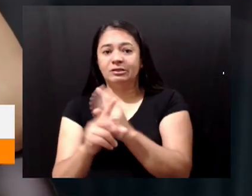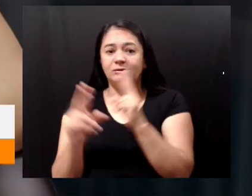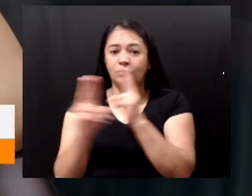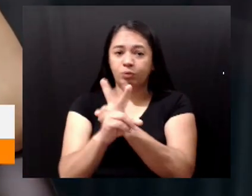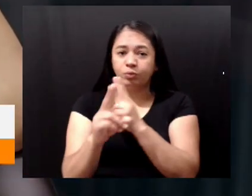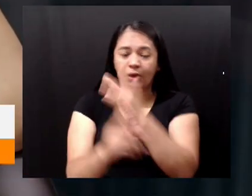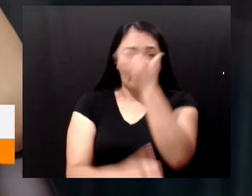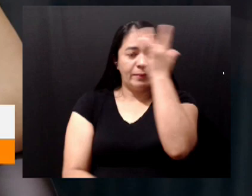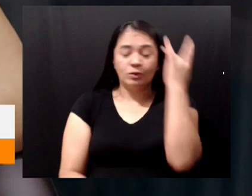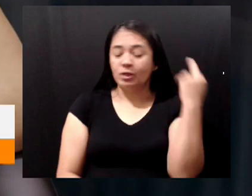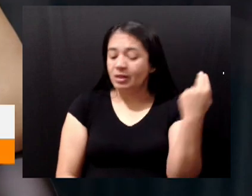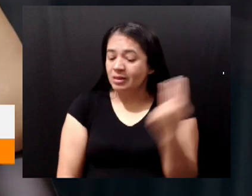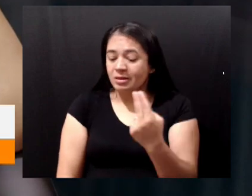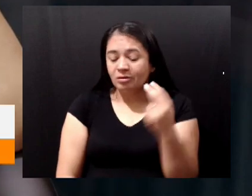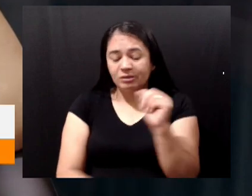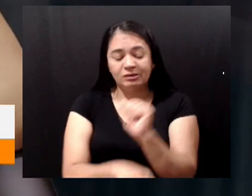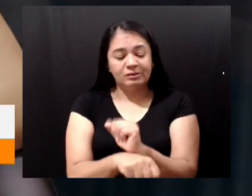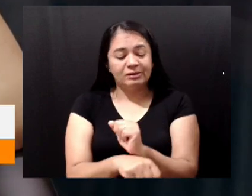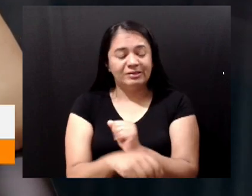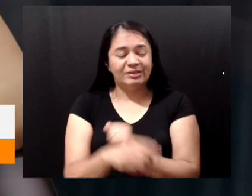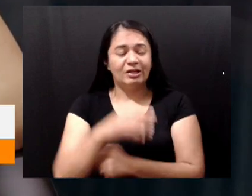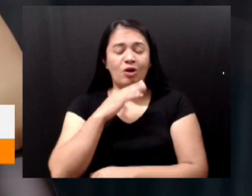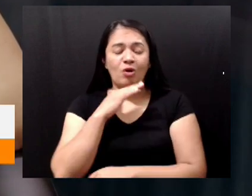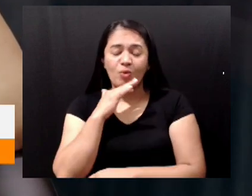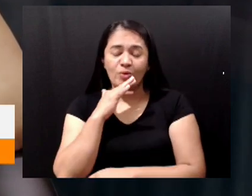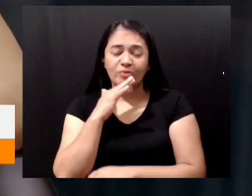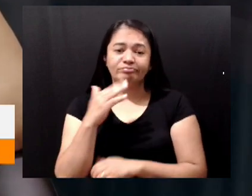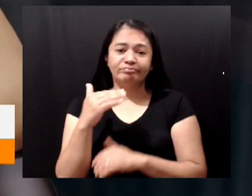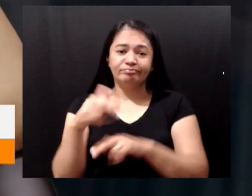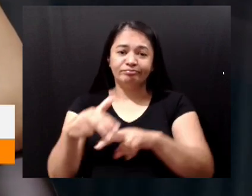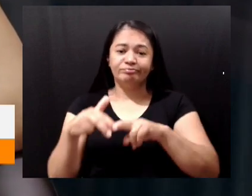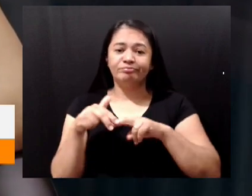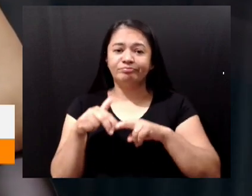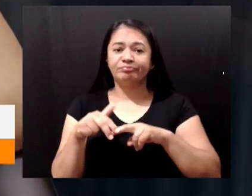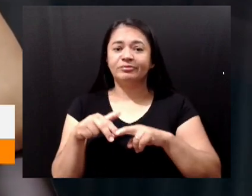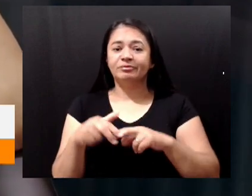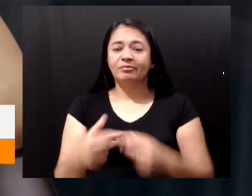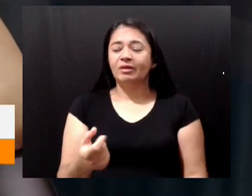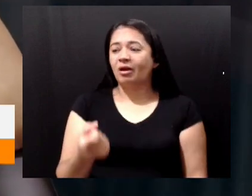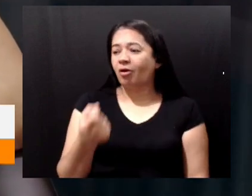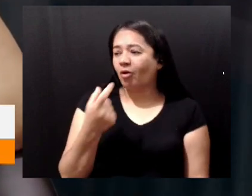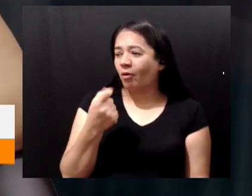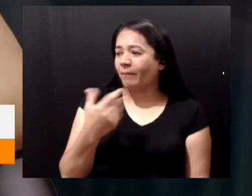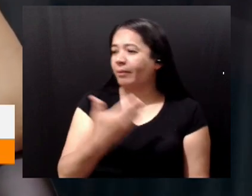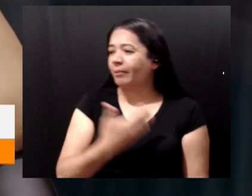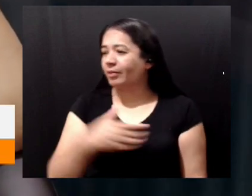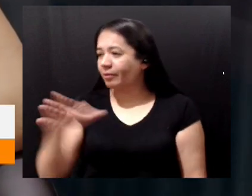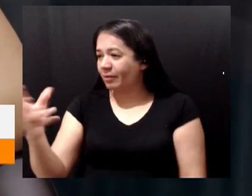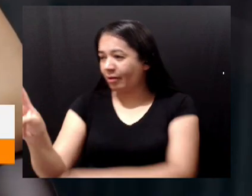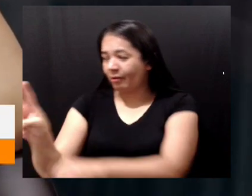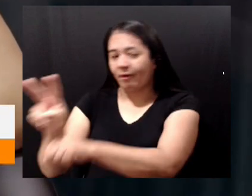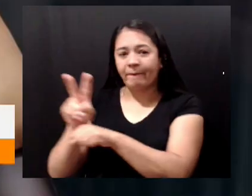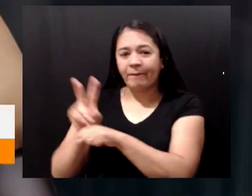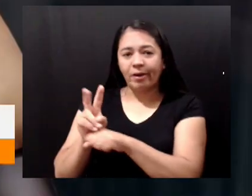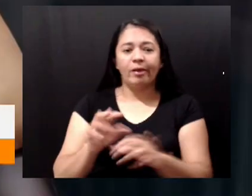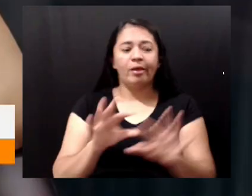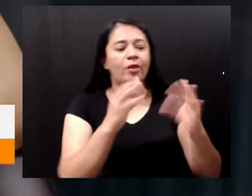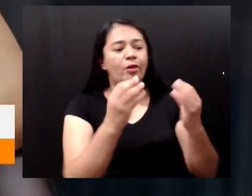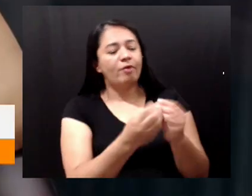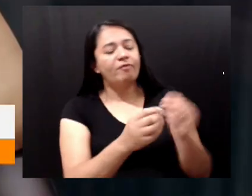está legal, tal, acaba pegando um comprimido de um colega, de um familiar, de um vizinho e